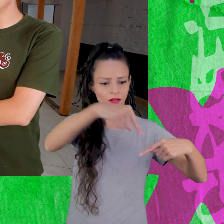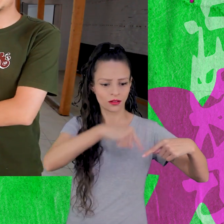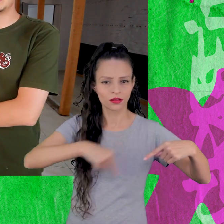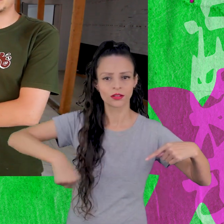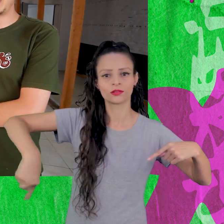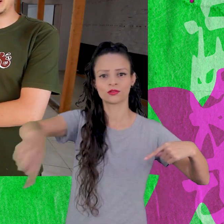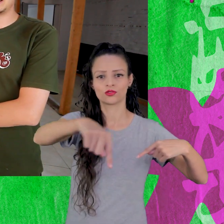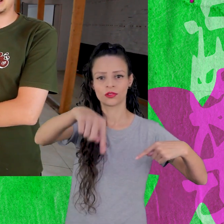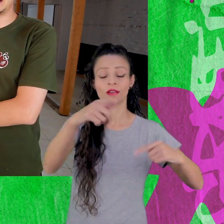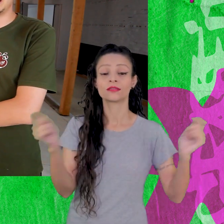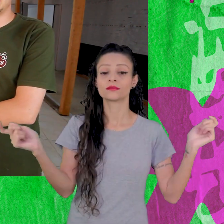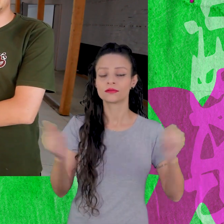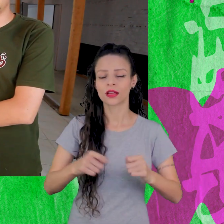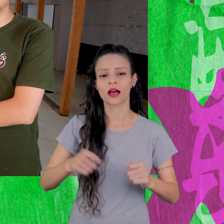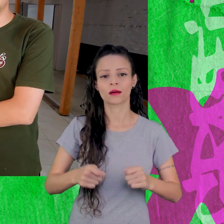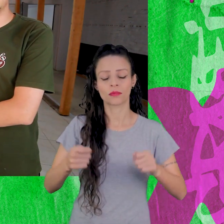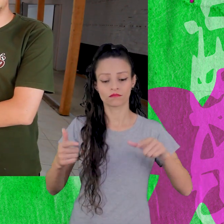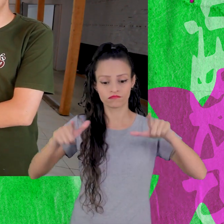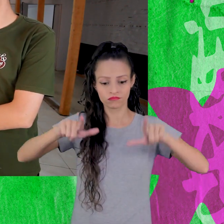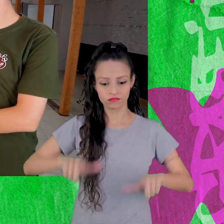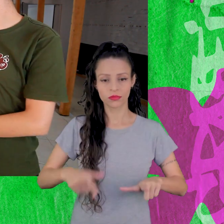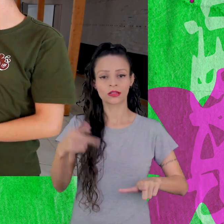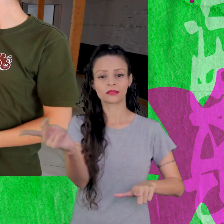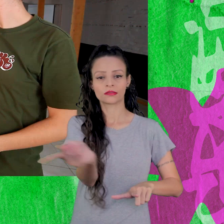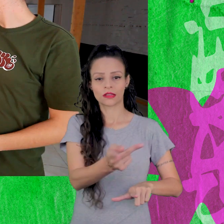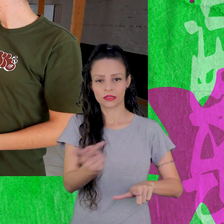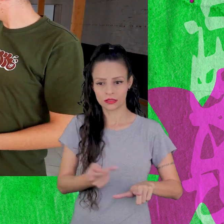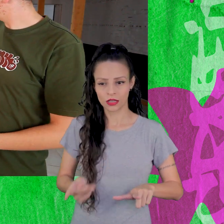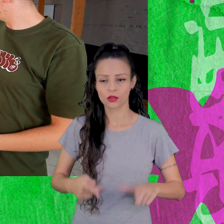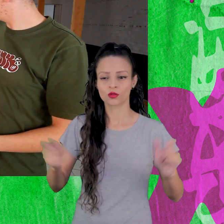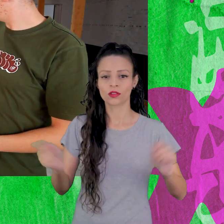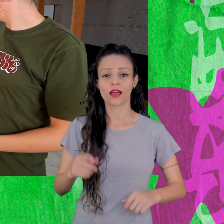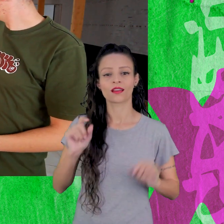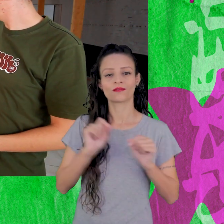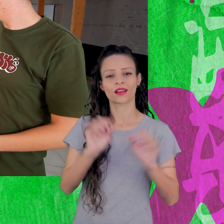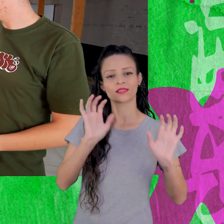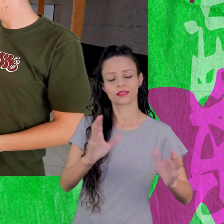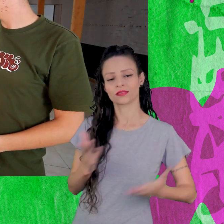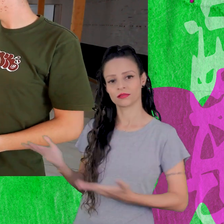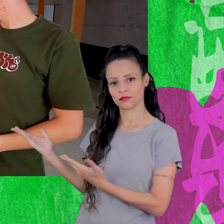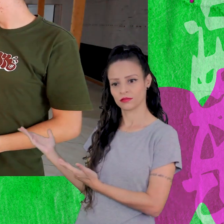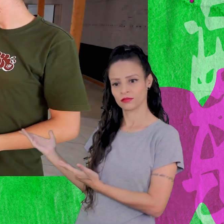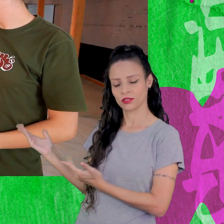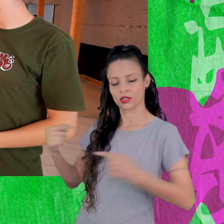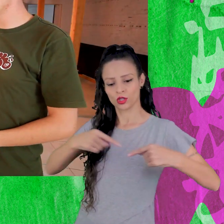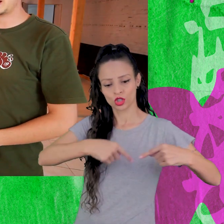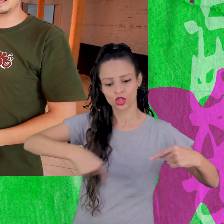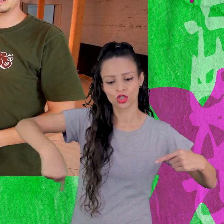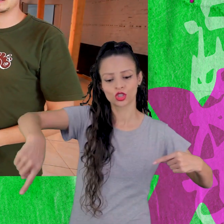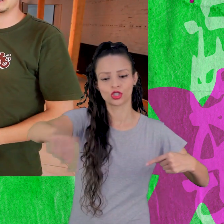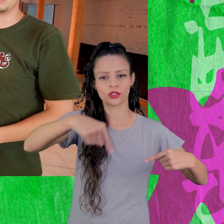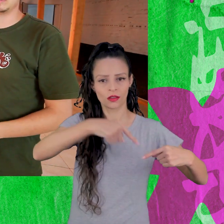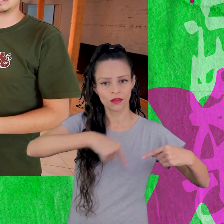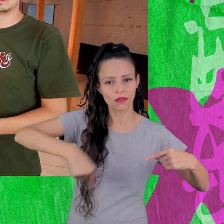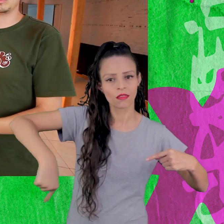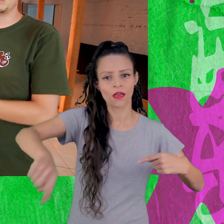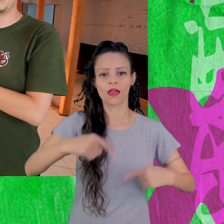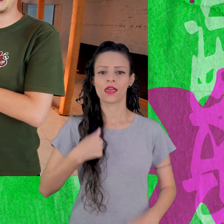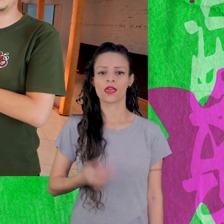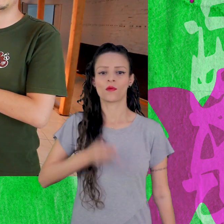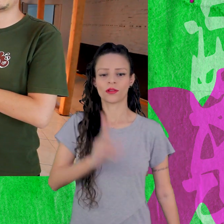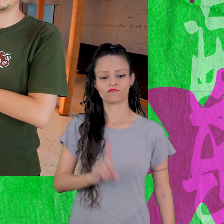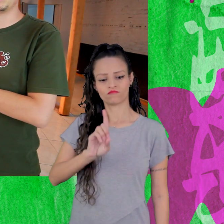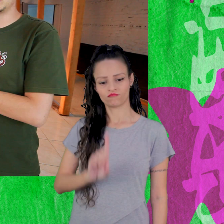eu consigo estampar nessa posição aqui desse berço e ele gira, e eu não preciso sair da